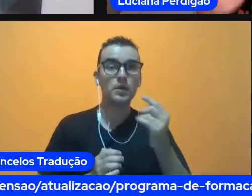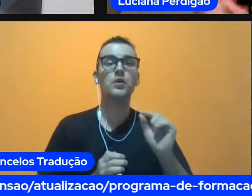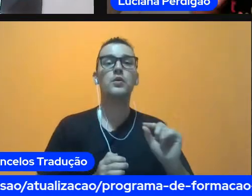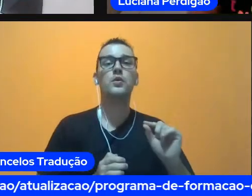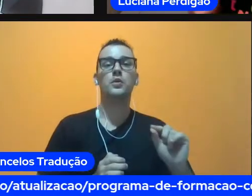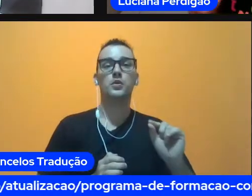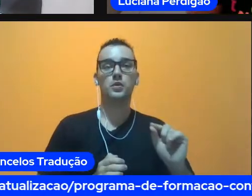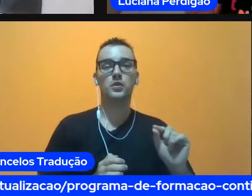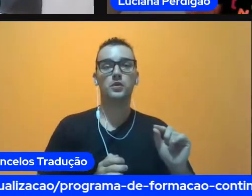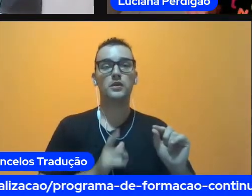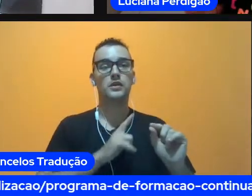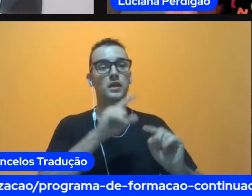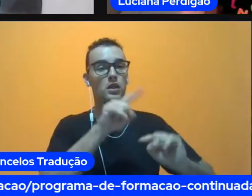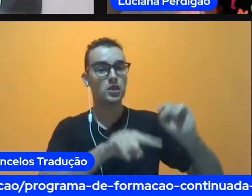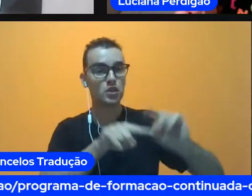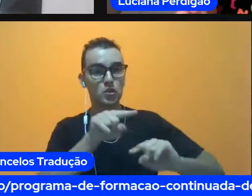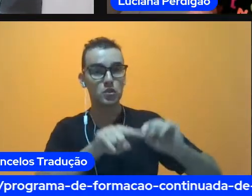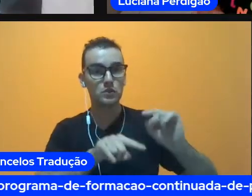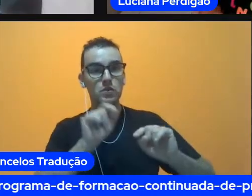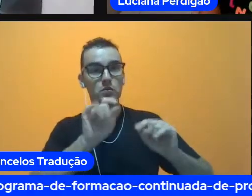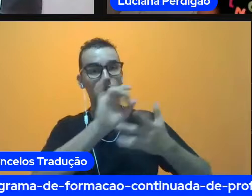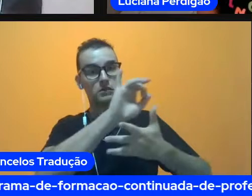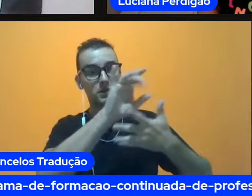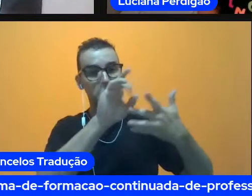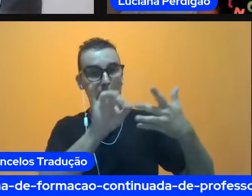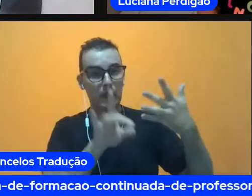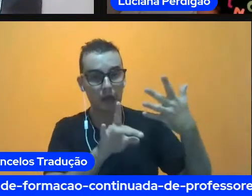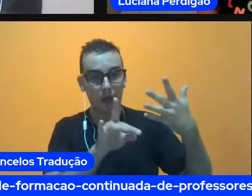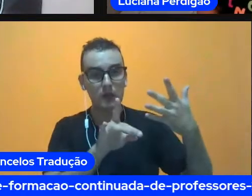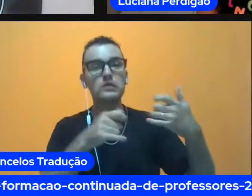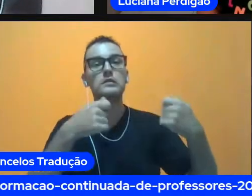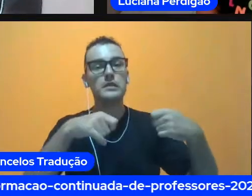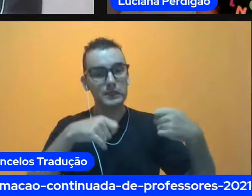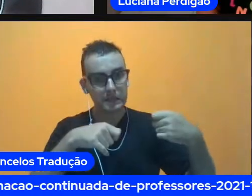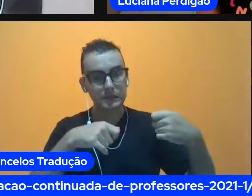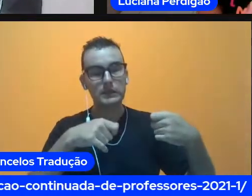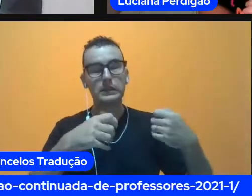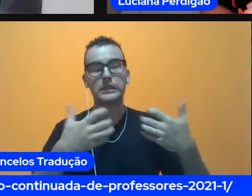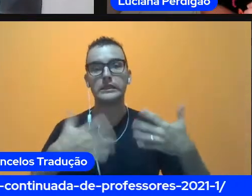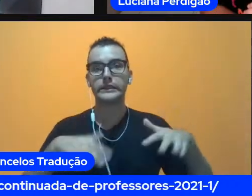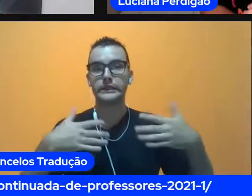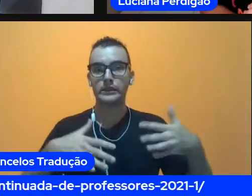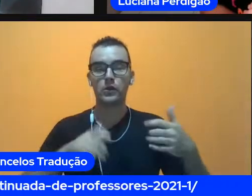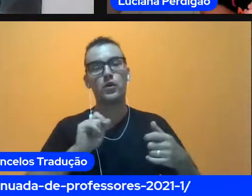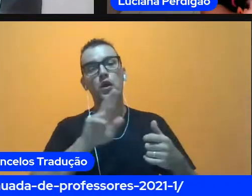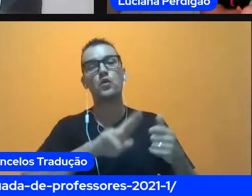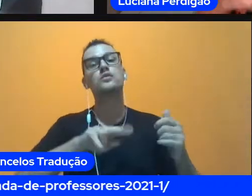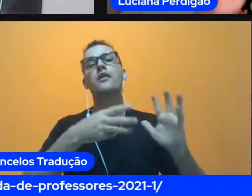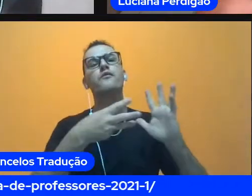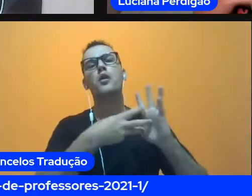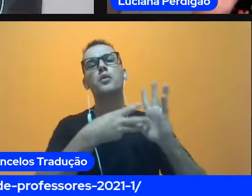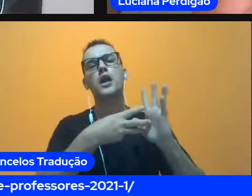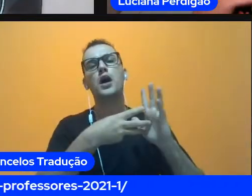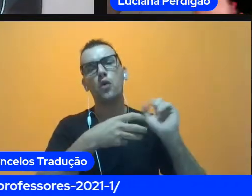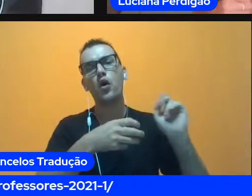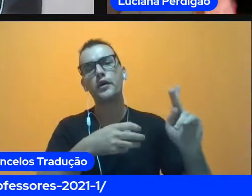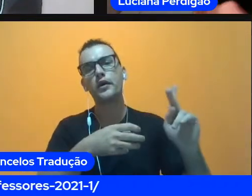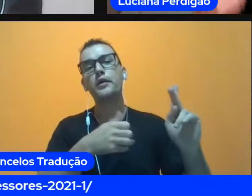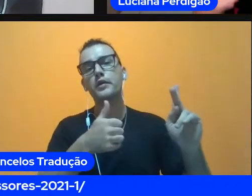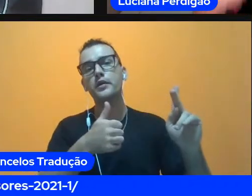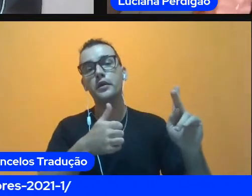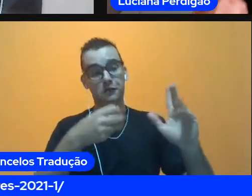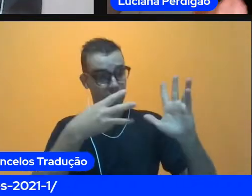que os instrumentos eles estejam mais detalhados. A gente não só vai falar, eu vou utilizar formulário. Eles já perguntam